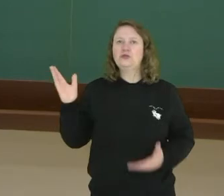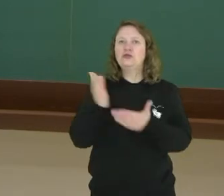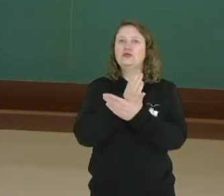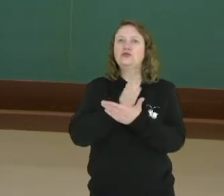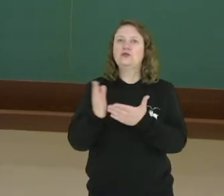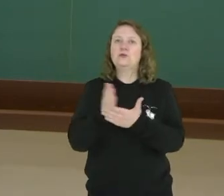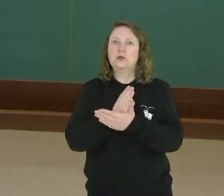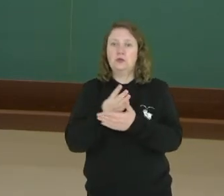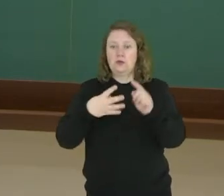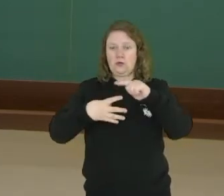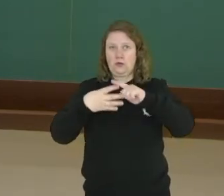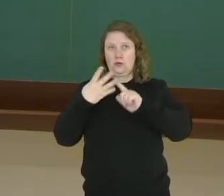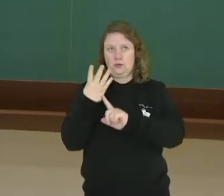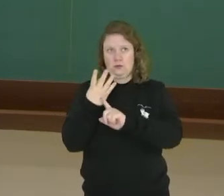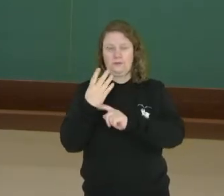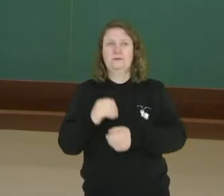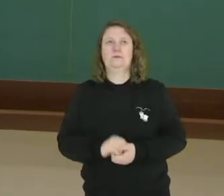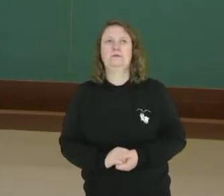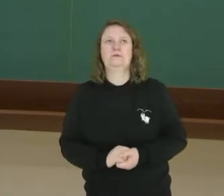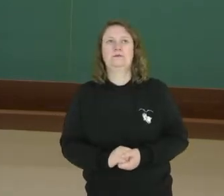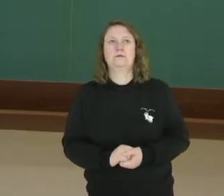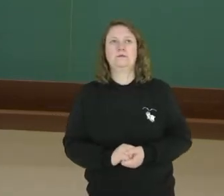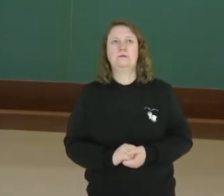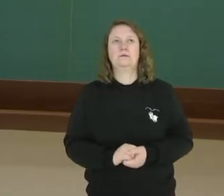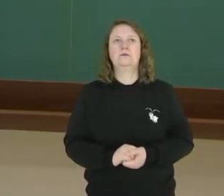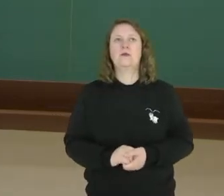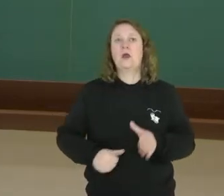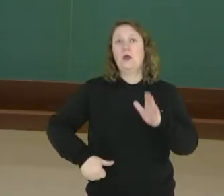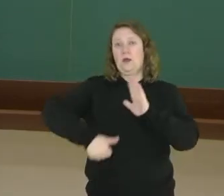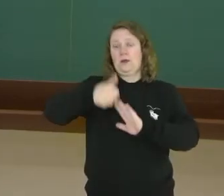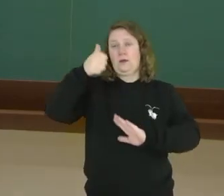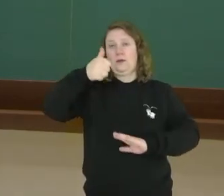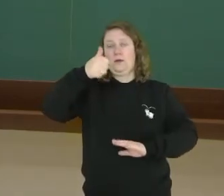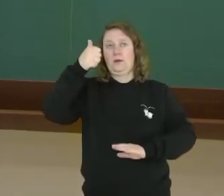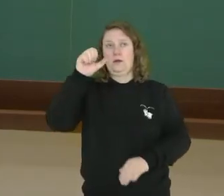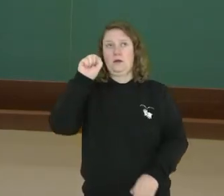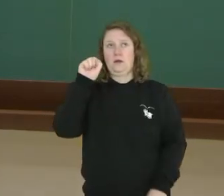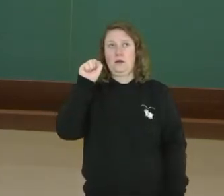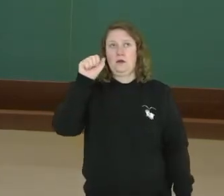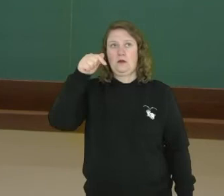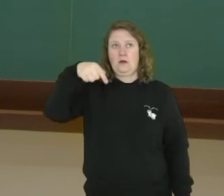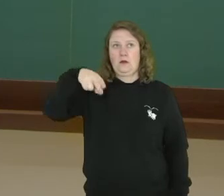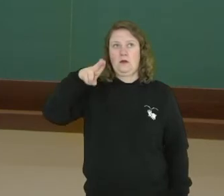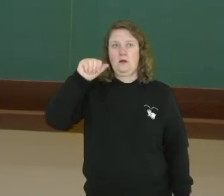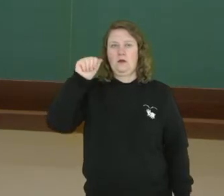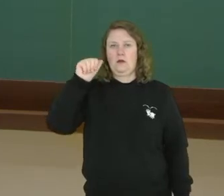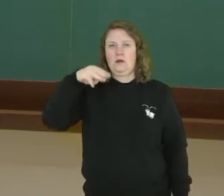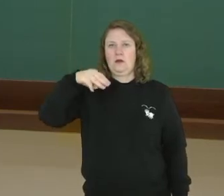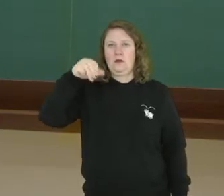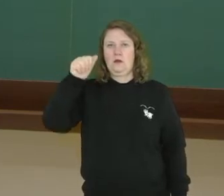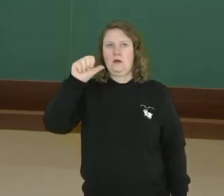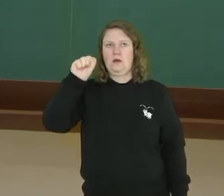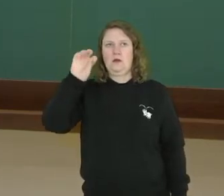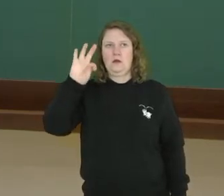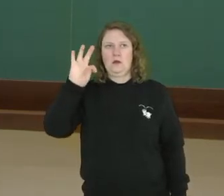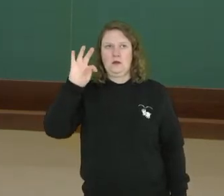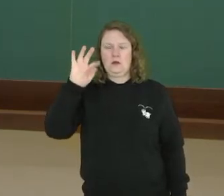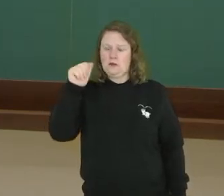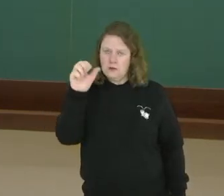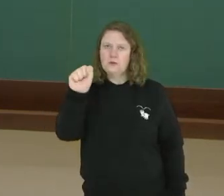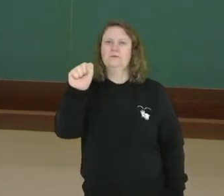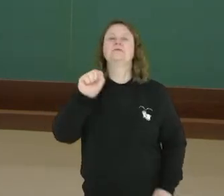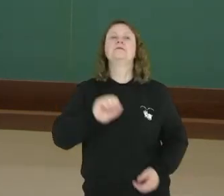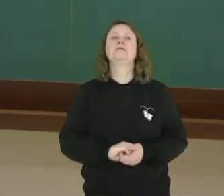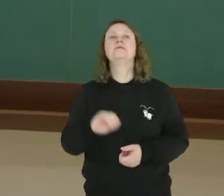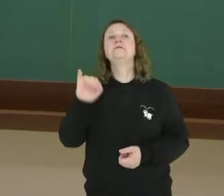nós vamos ver. Muito bem, vamos falar então primeiramente dos squamatas. Olha aqui que imagem bonita, né? Que